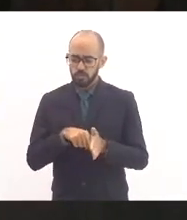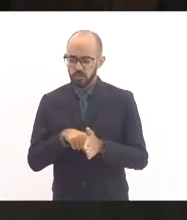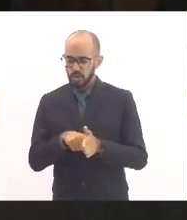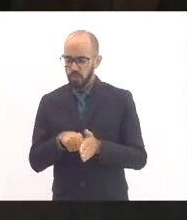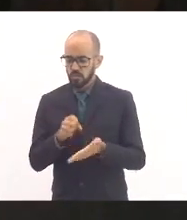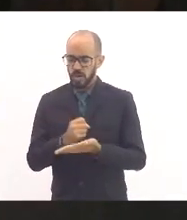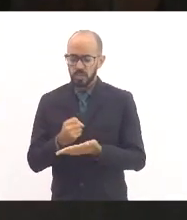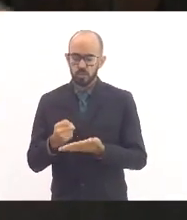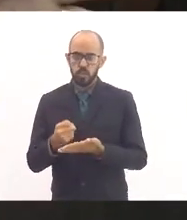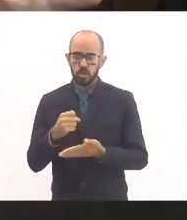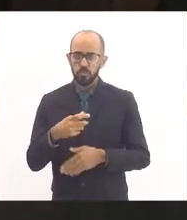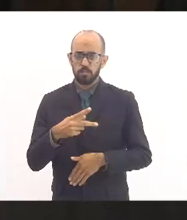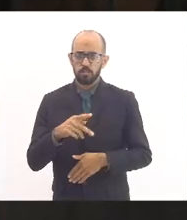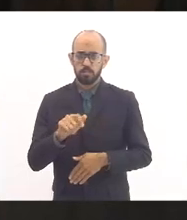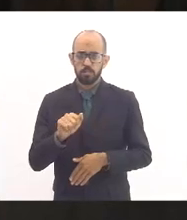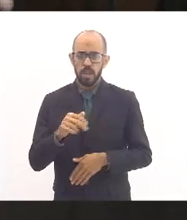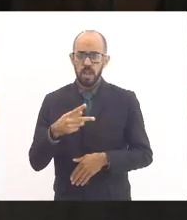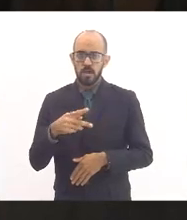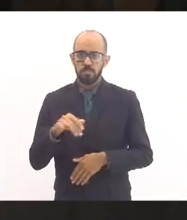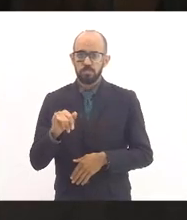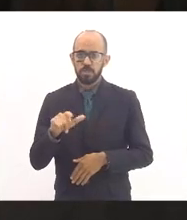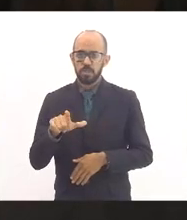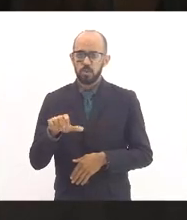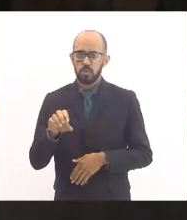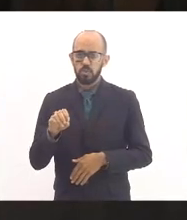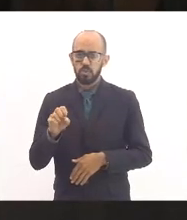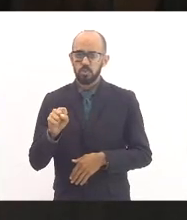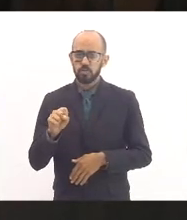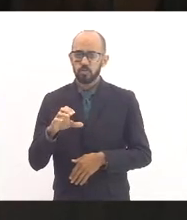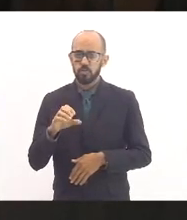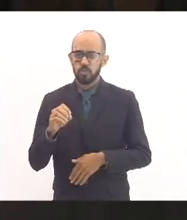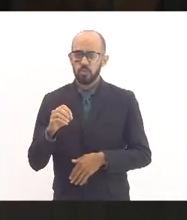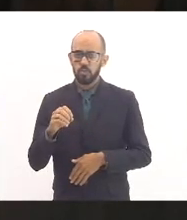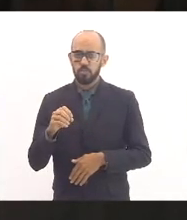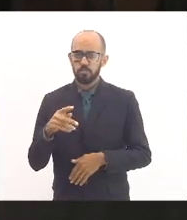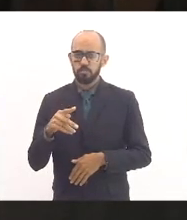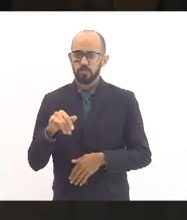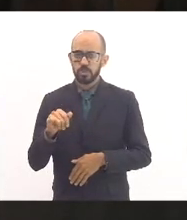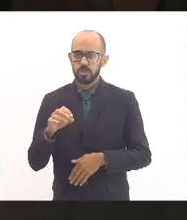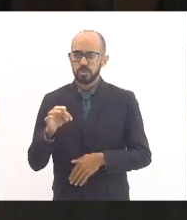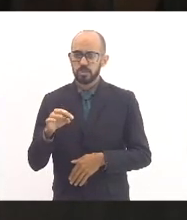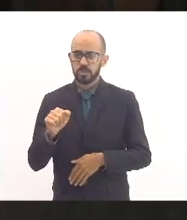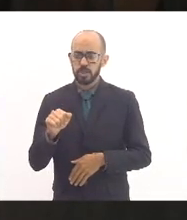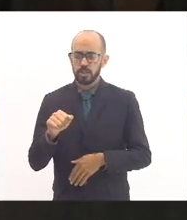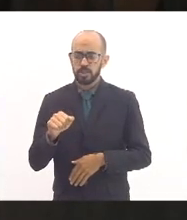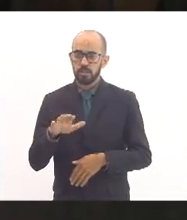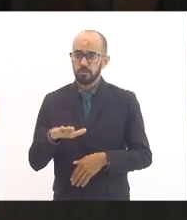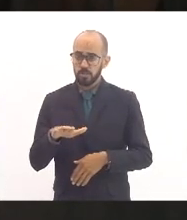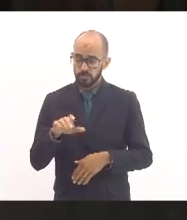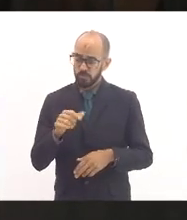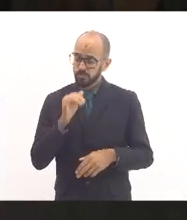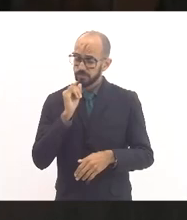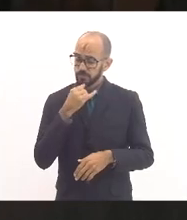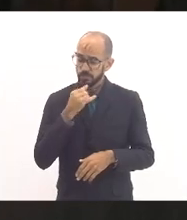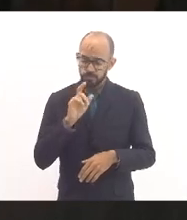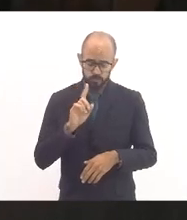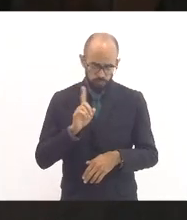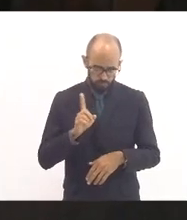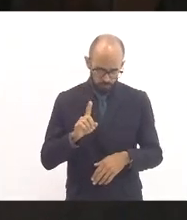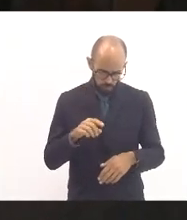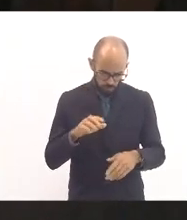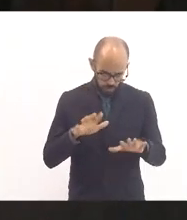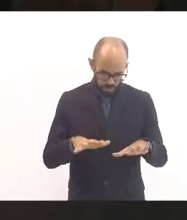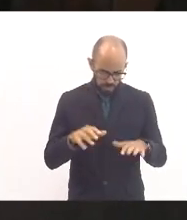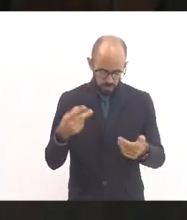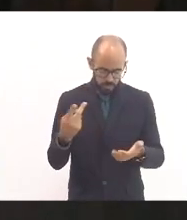papiloscopistas E por aí vai peritos enfim é mas infelizmente não foi isso